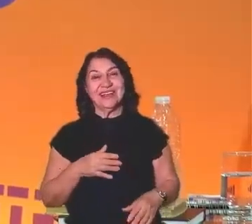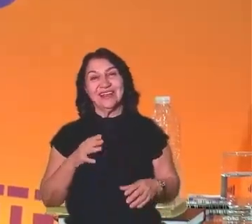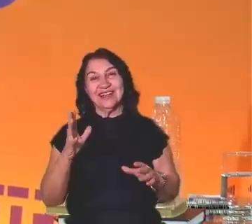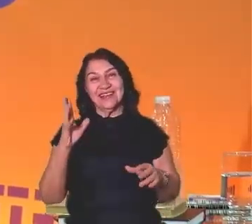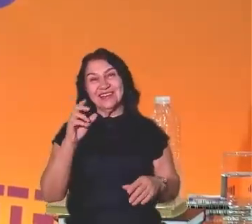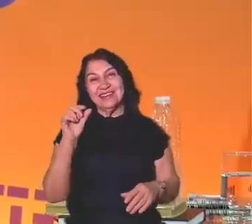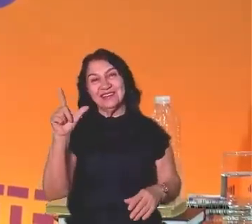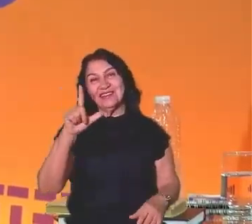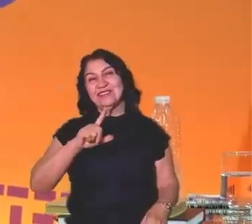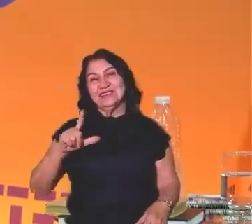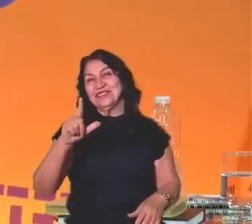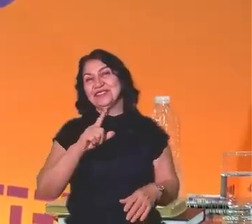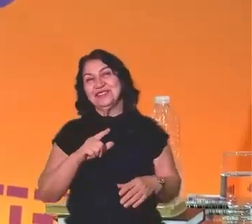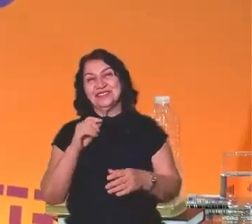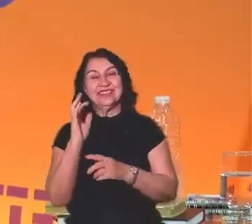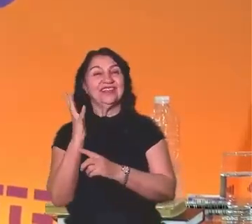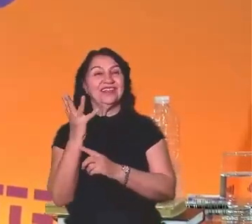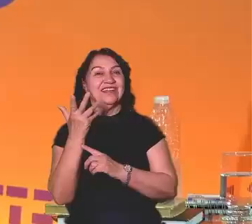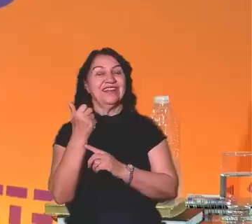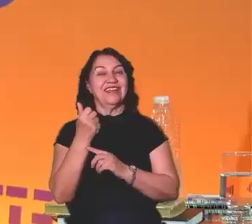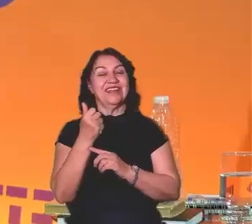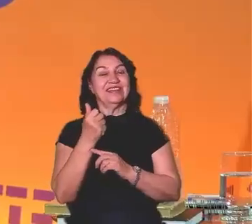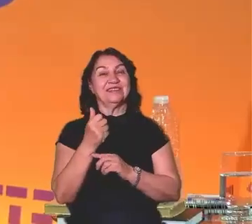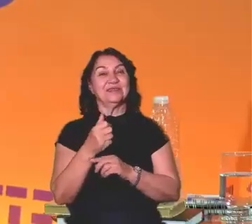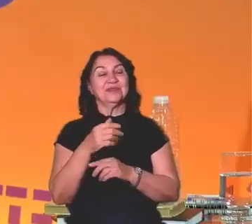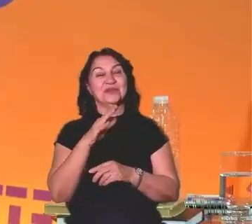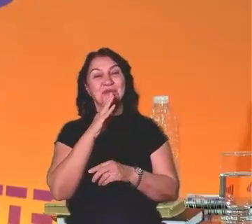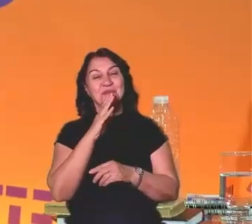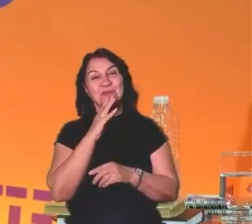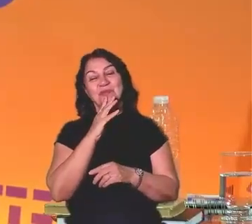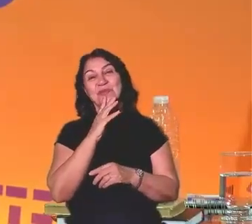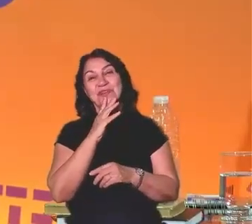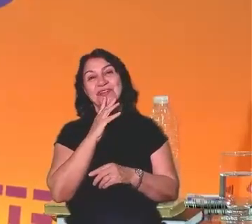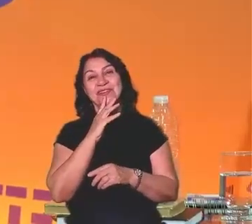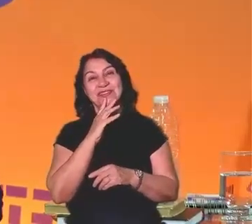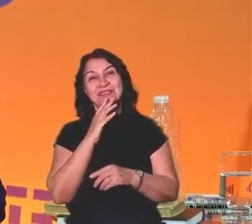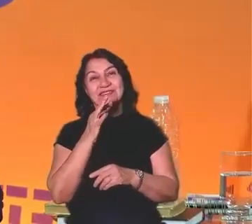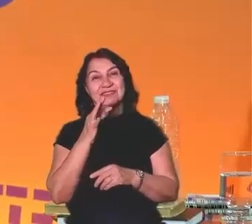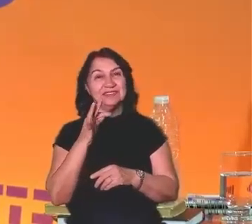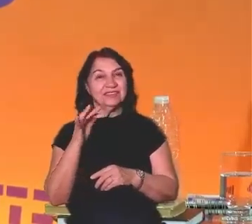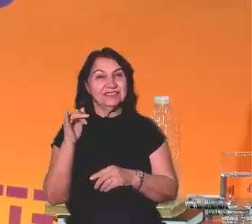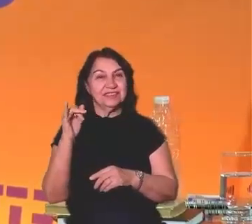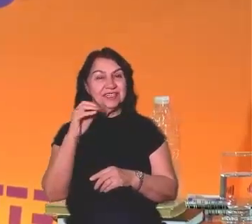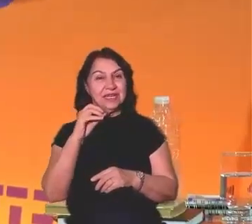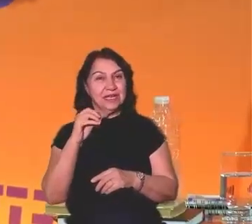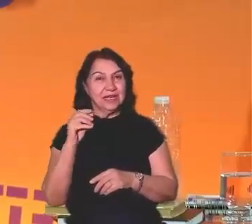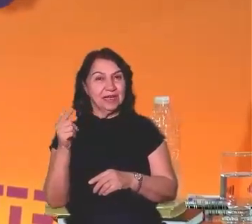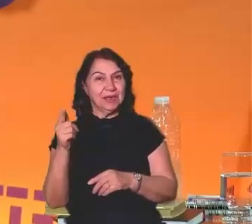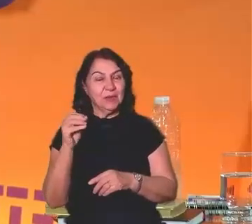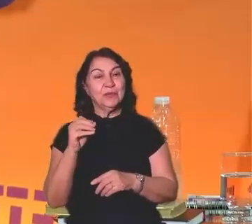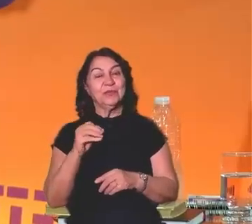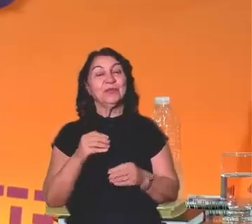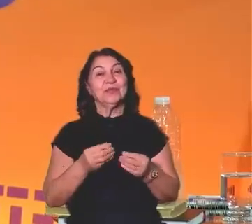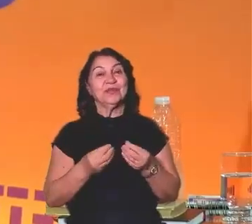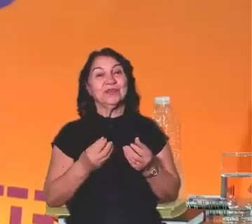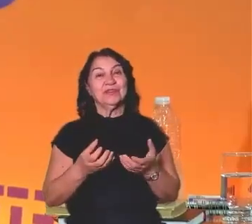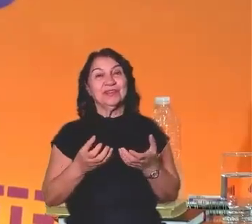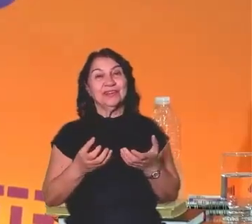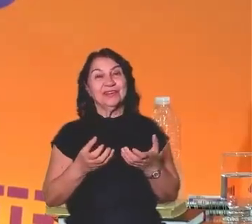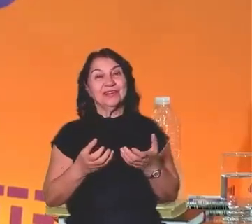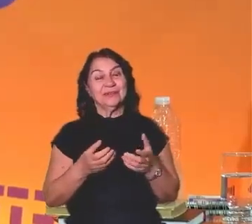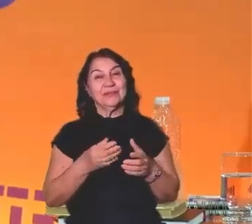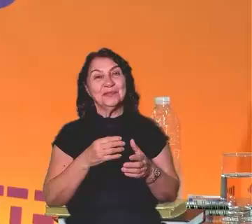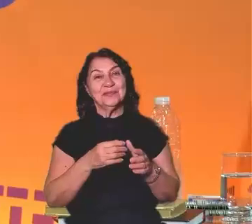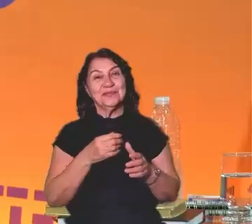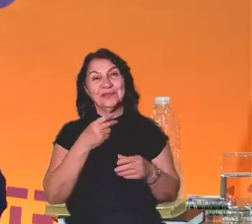verdade? Mas eu penso, Adolfo, Tiago, eu tenho certeza, ontem eu queria trazer isso para ele não sabe,